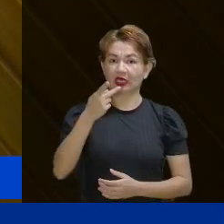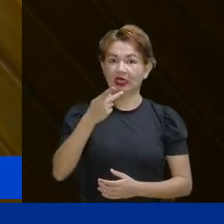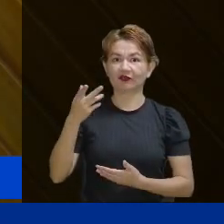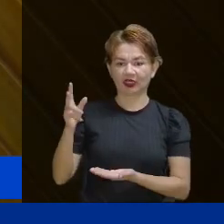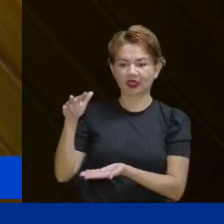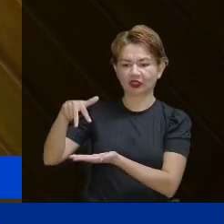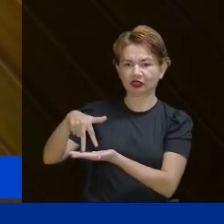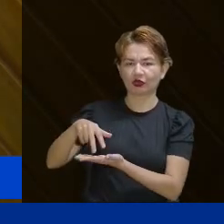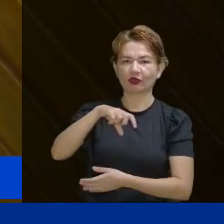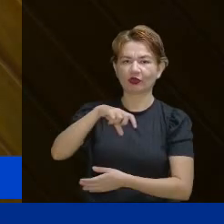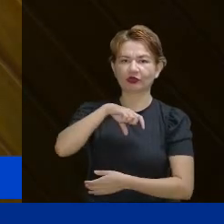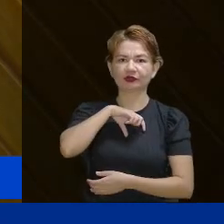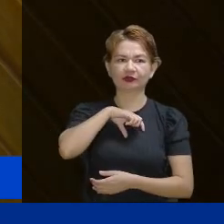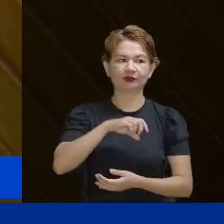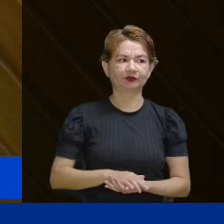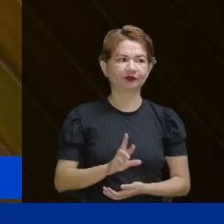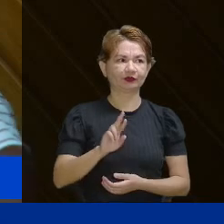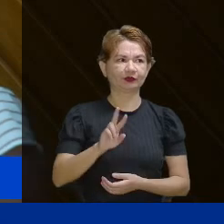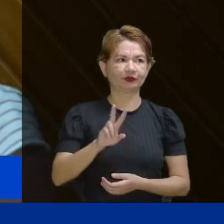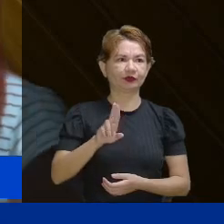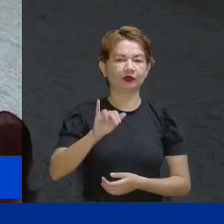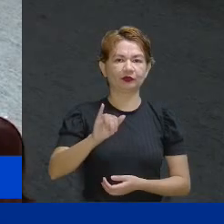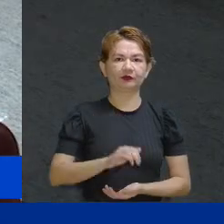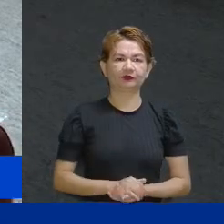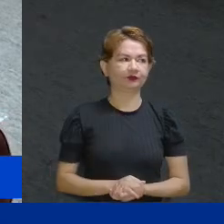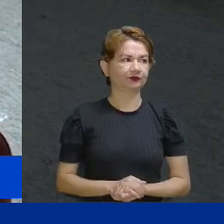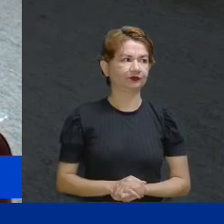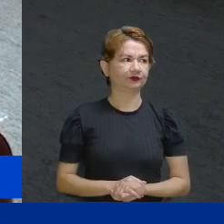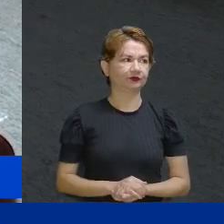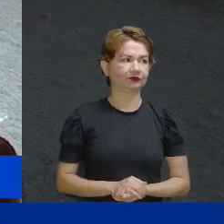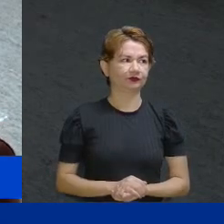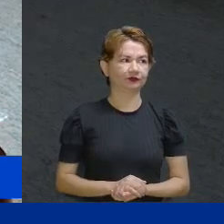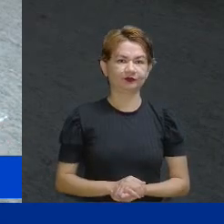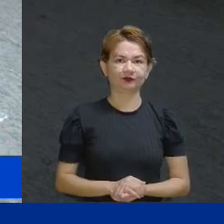pronunciamento o ilustríssimo senhor servidor homenageado.